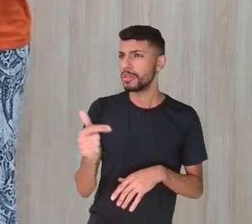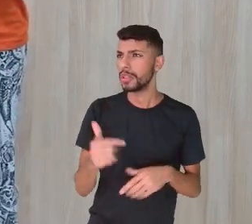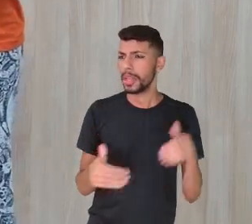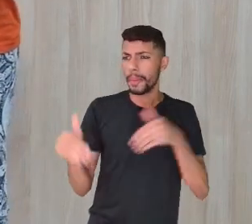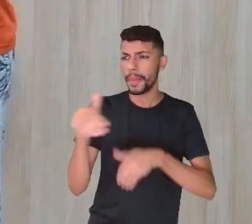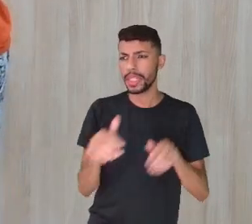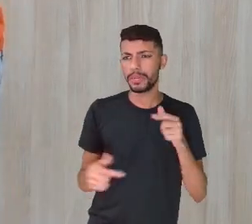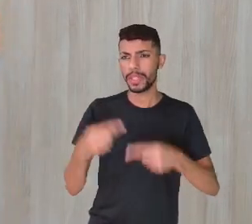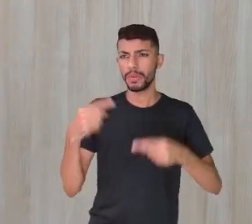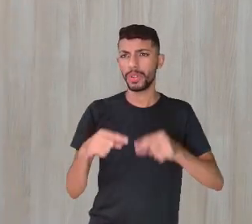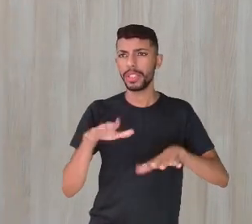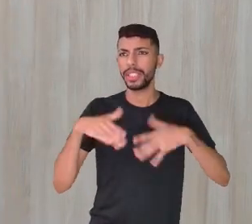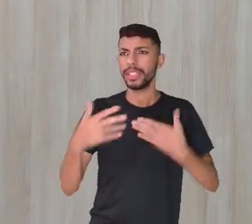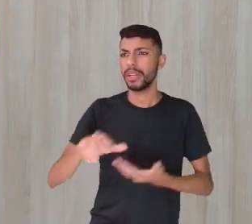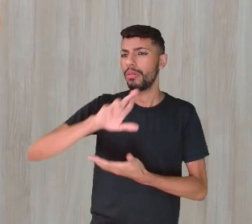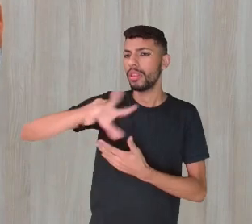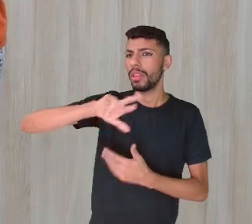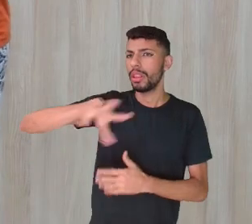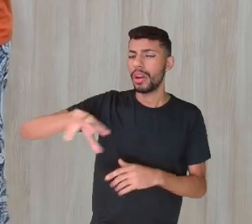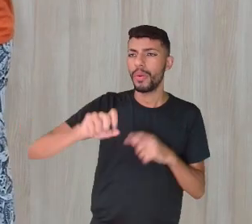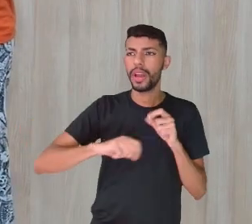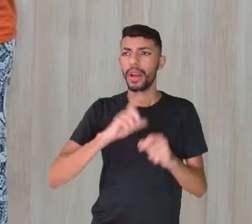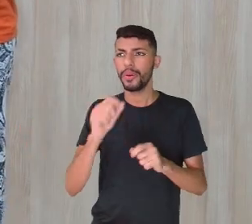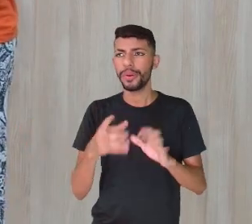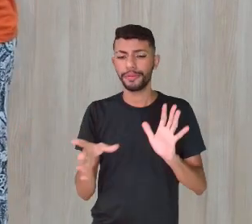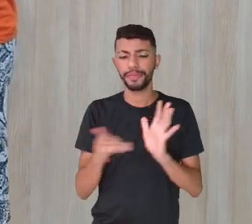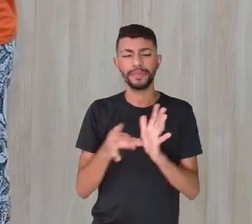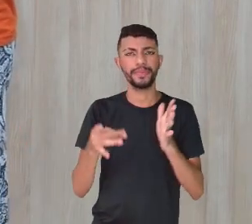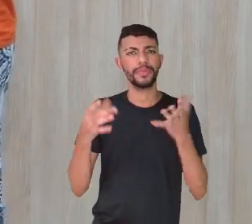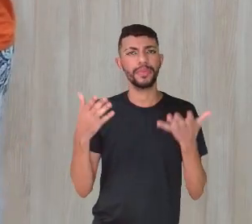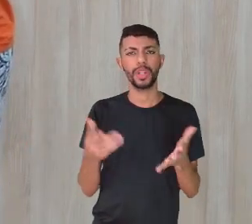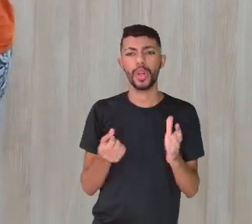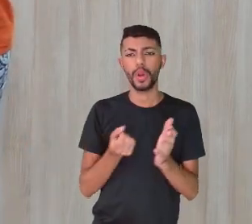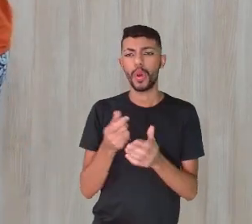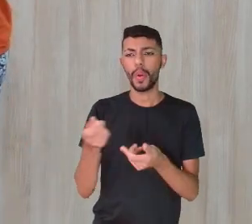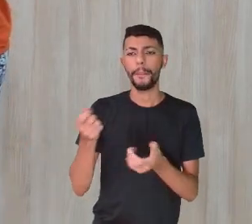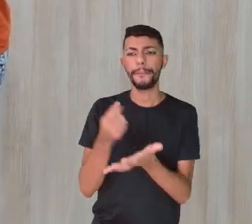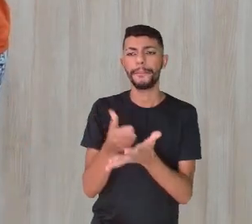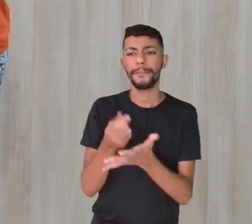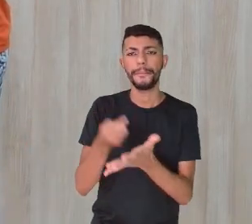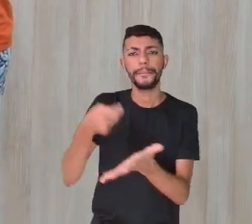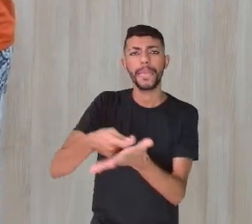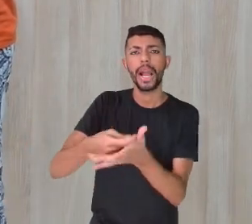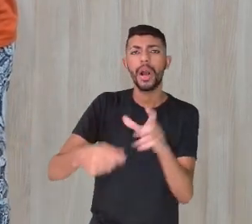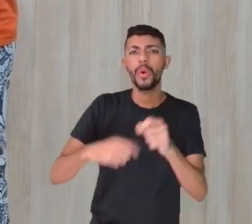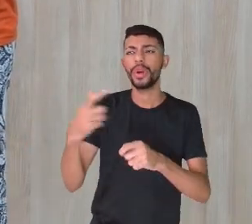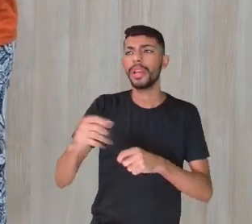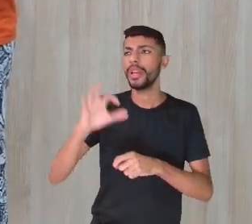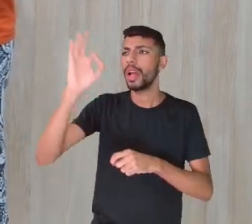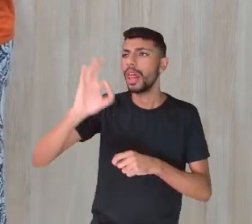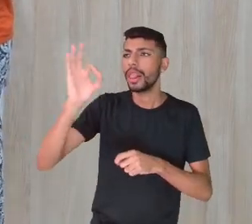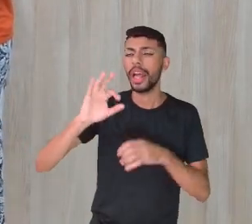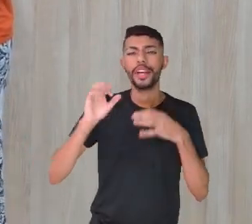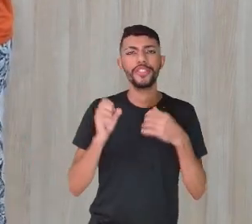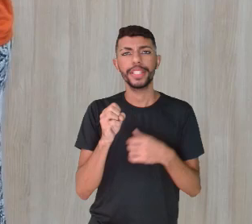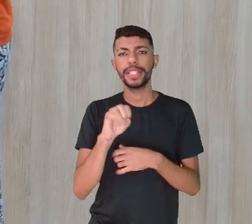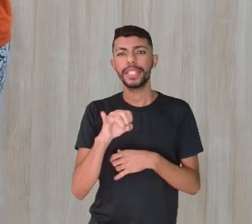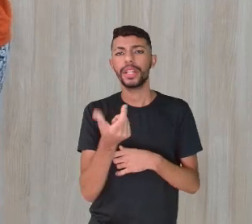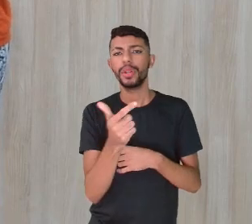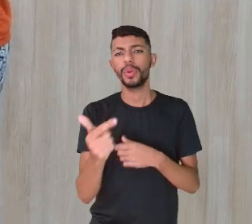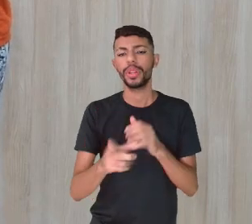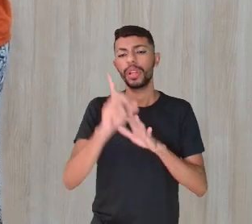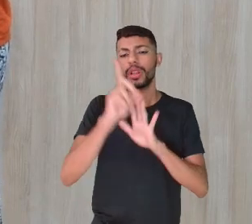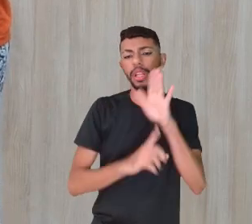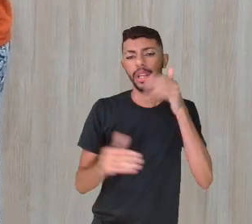participação política, então não era legítimo, né, você cobrar uma taxa, um imposto, sem ter esse direito